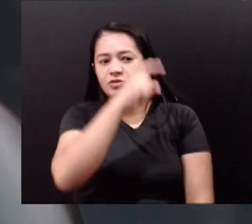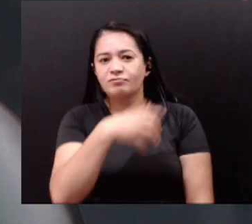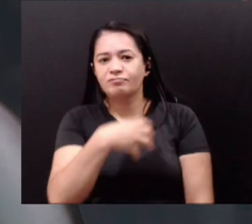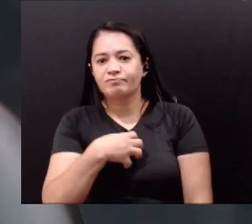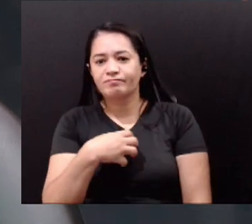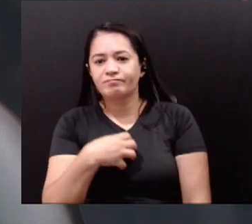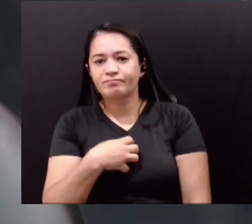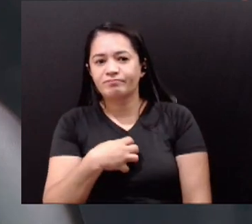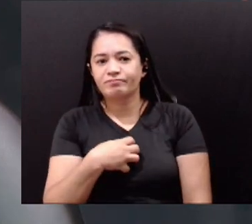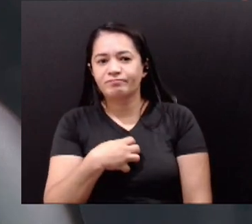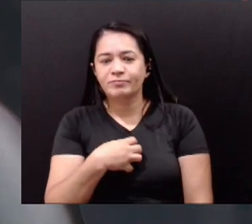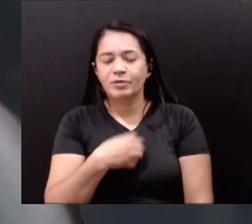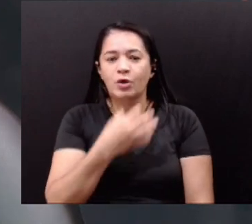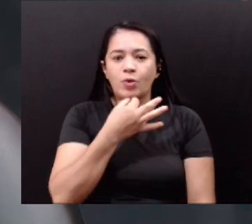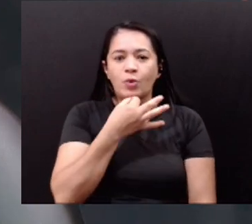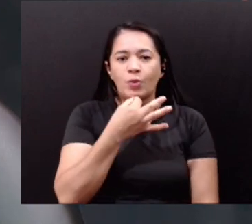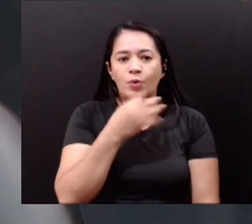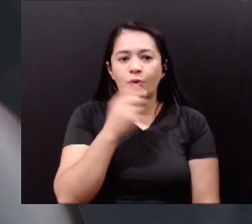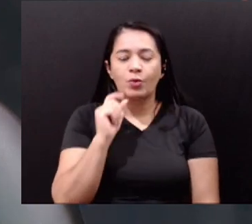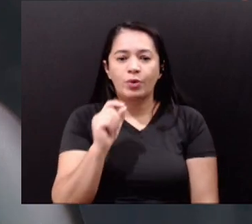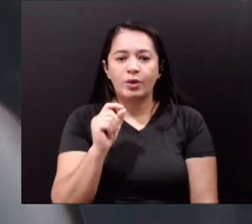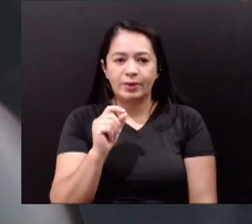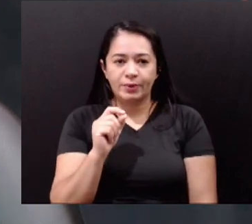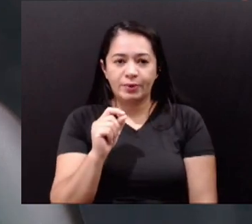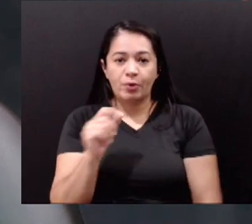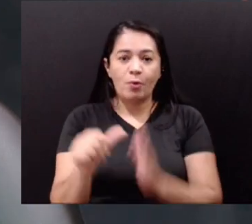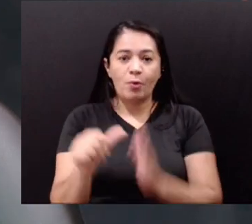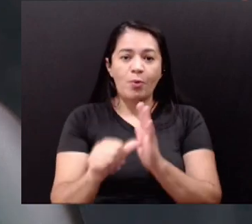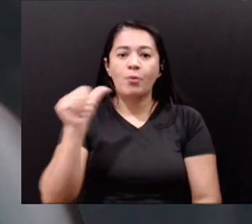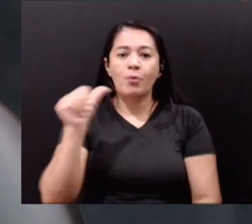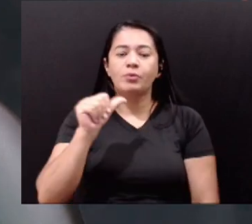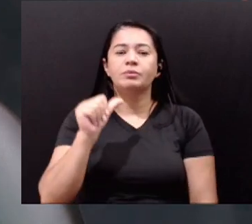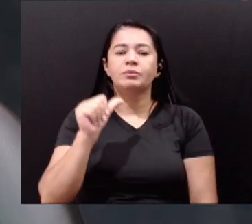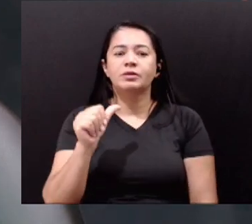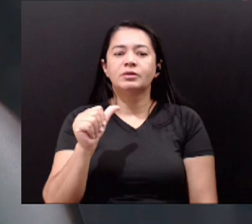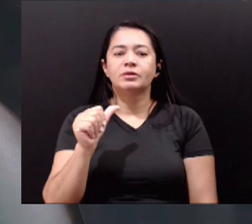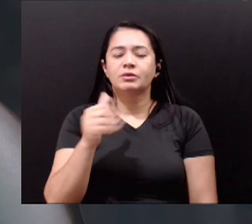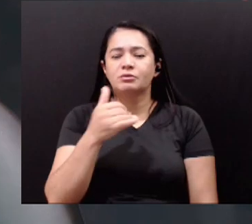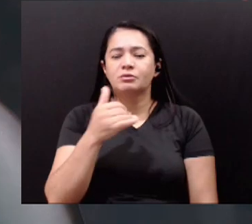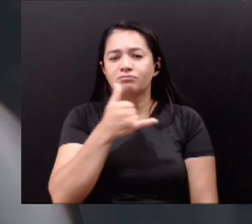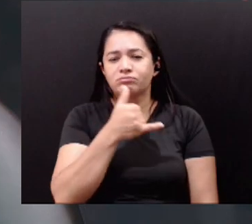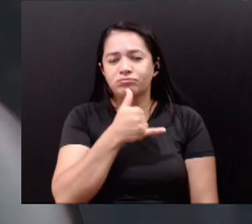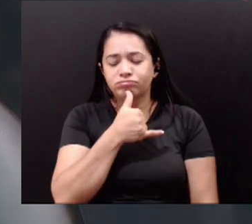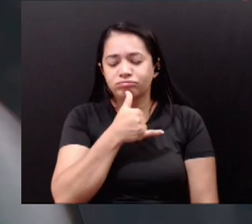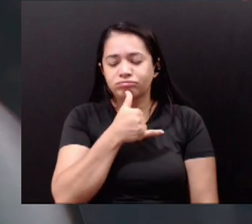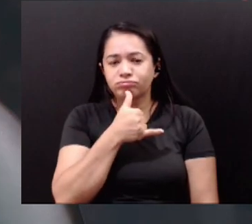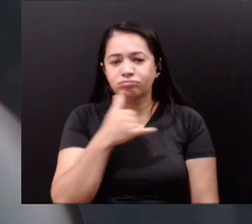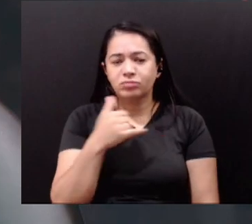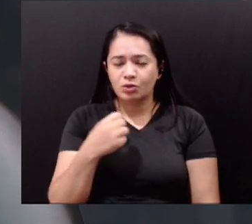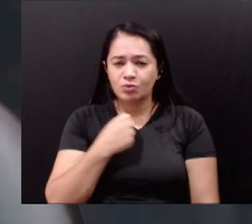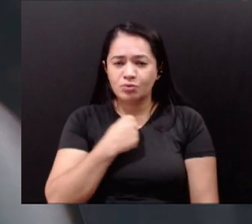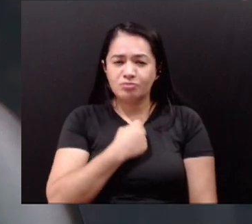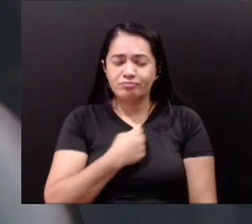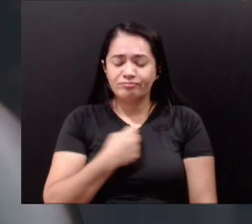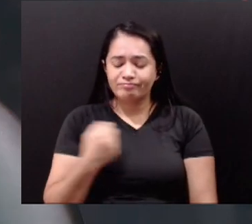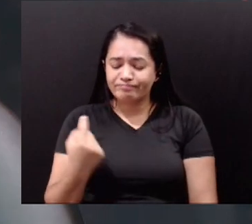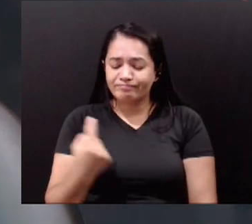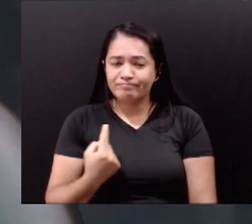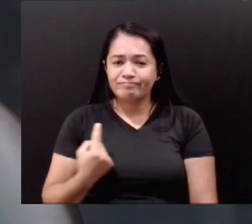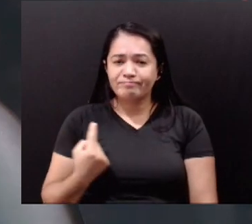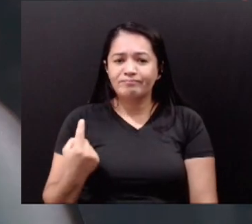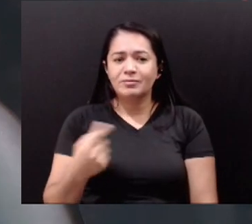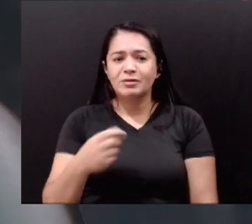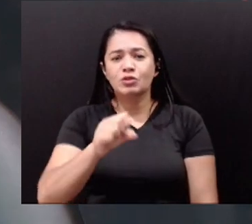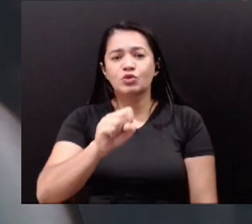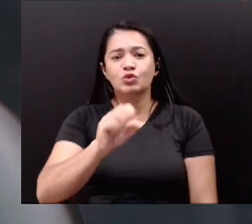que o primeiro deles é a tristeza, a solidão, né? Uma sensação de